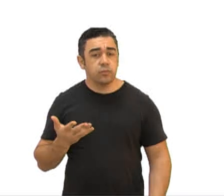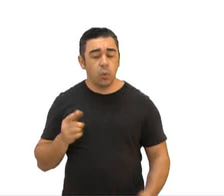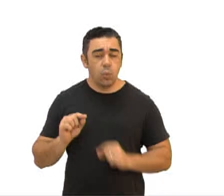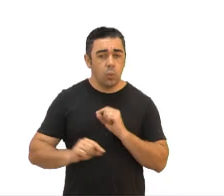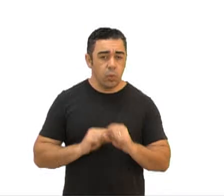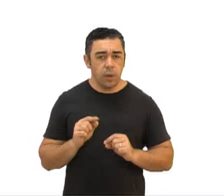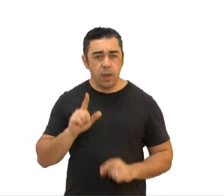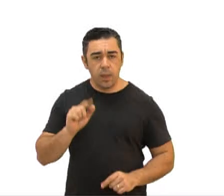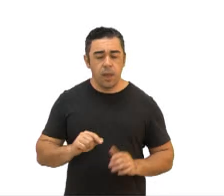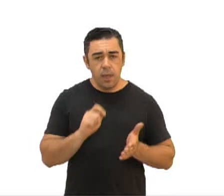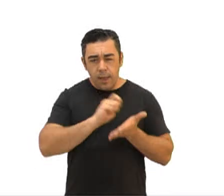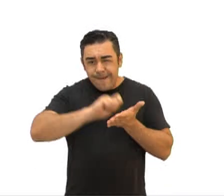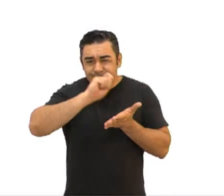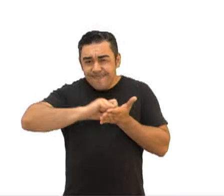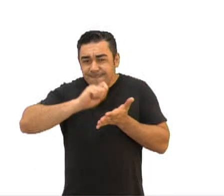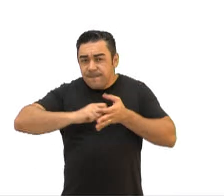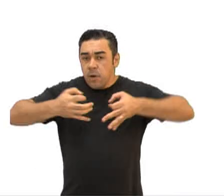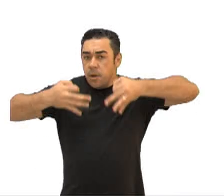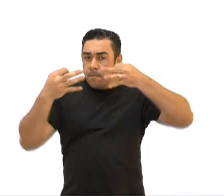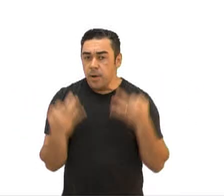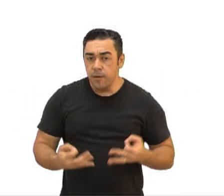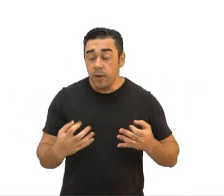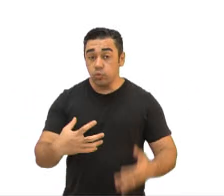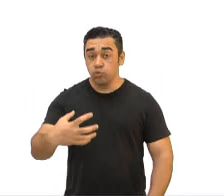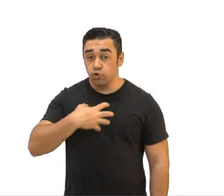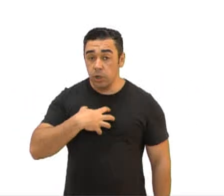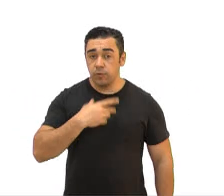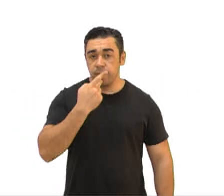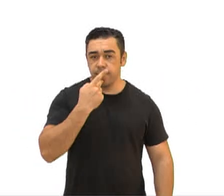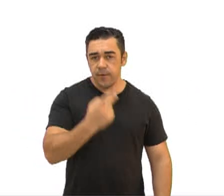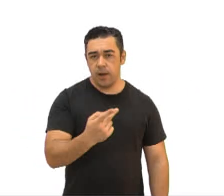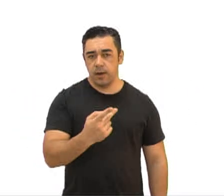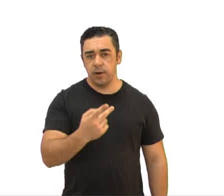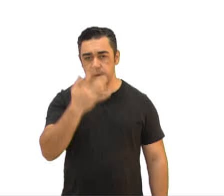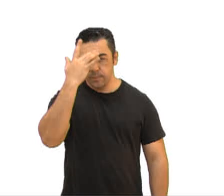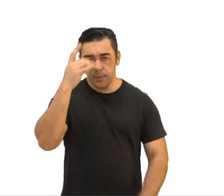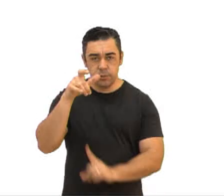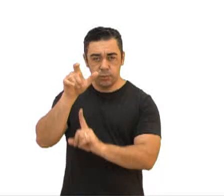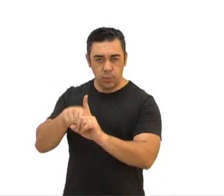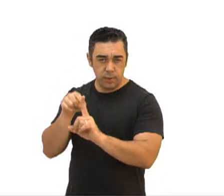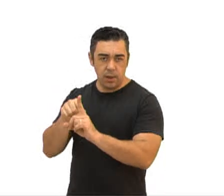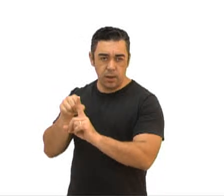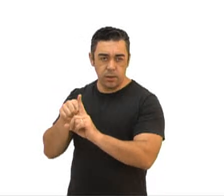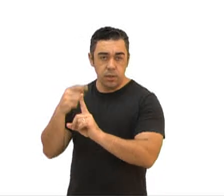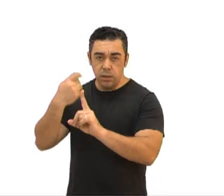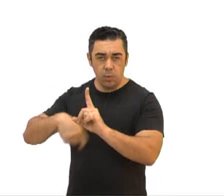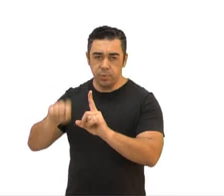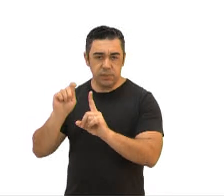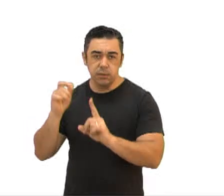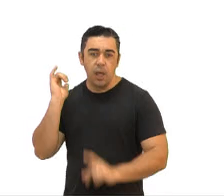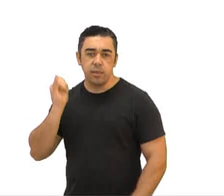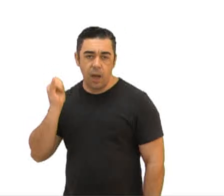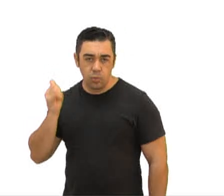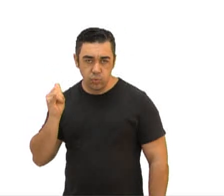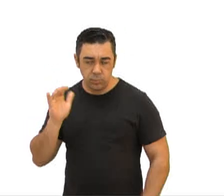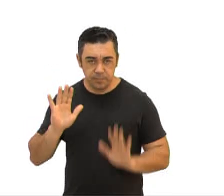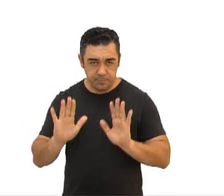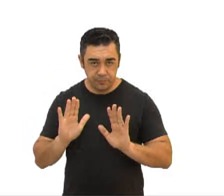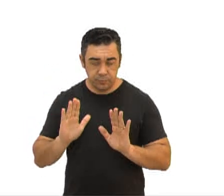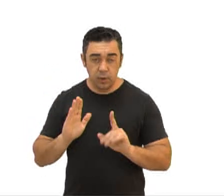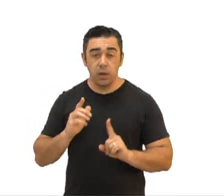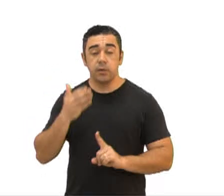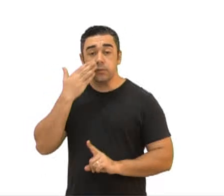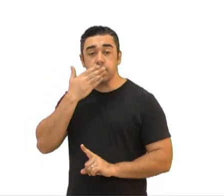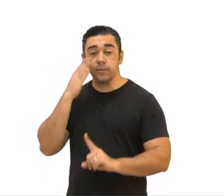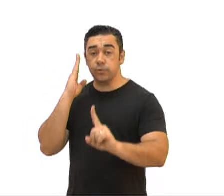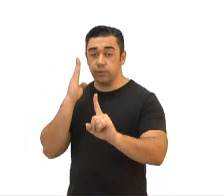Refere-se a uma transcrição exata da fala dos personagens, sem a participação do narrador. No discurso direto